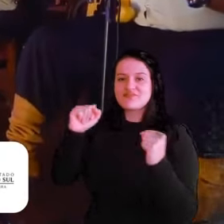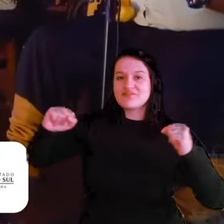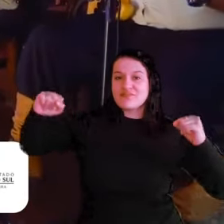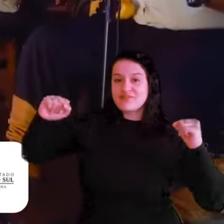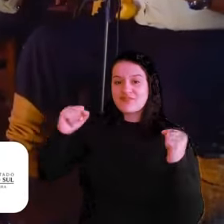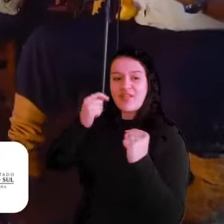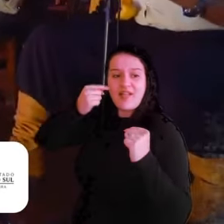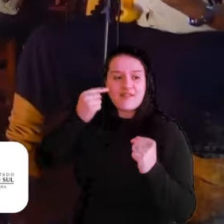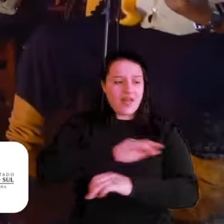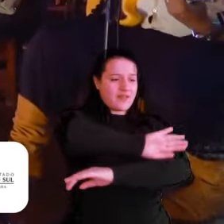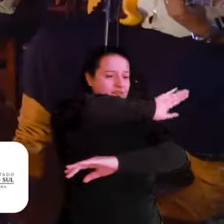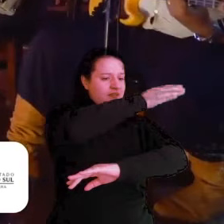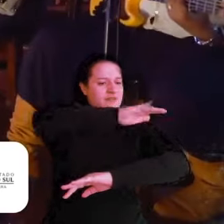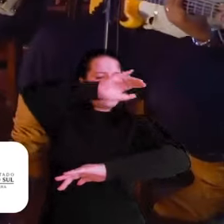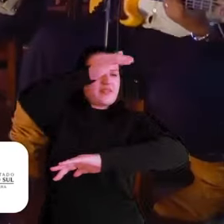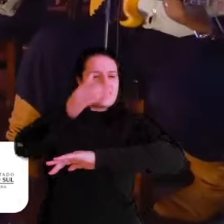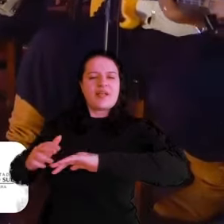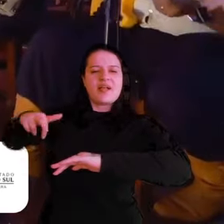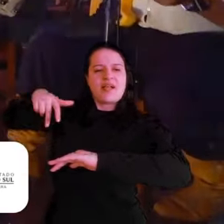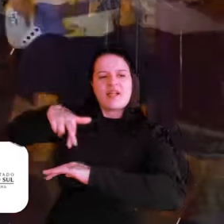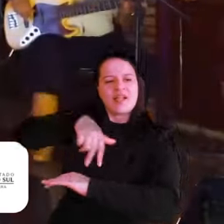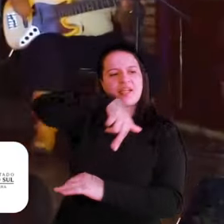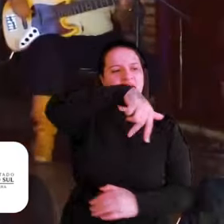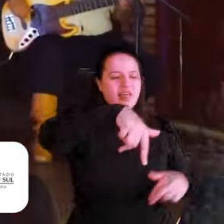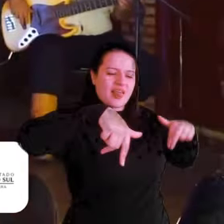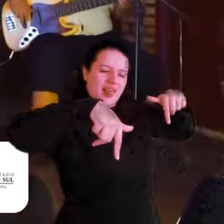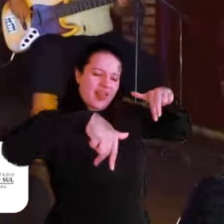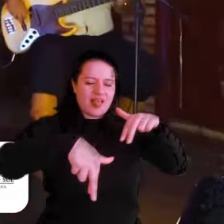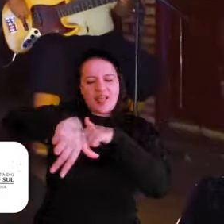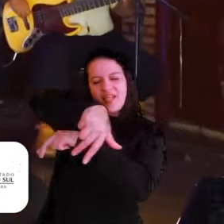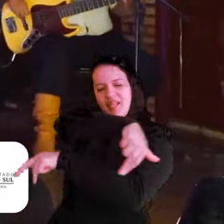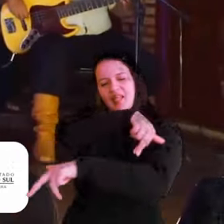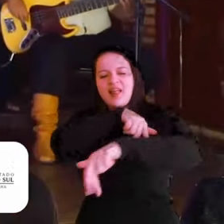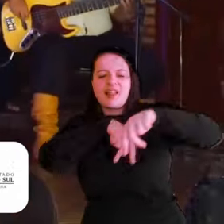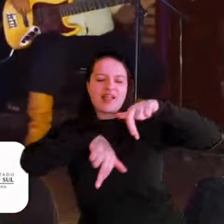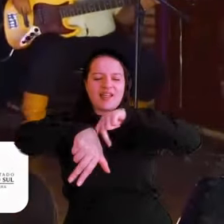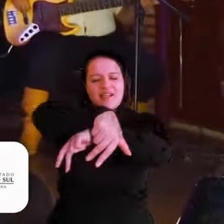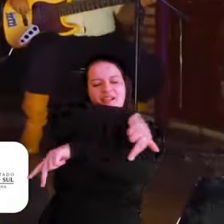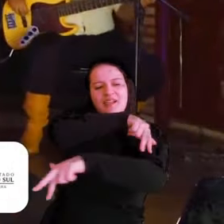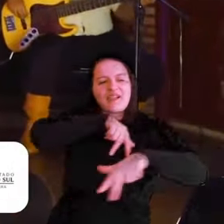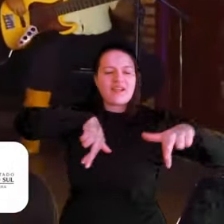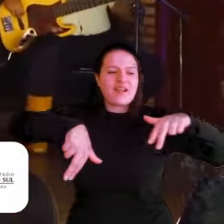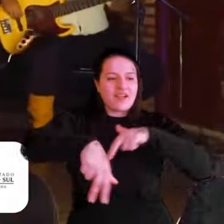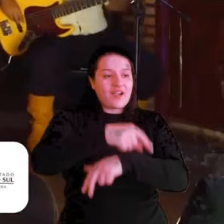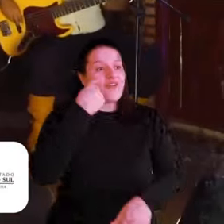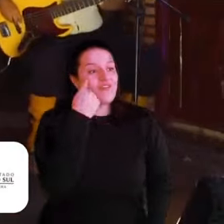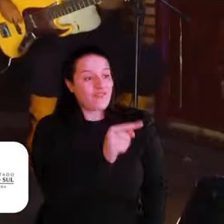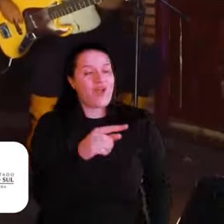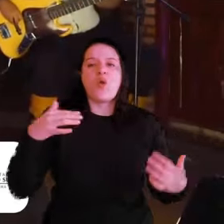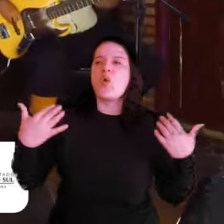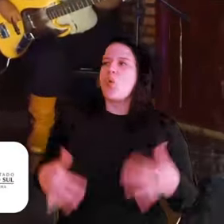toco nos surumbos do rincão. Convido uma percanta a dançadeira, saio feito um potro redomão. Sou chucro,